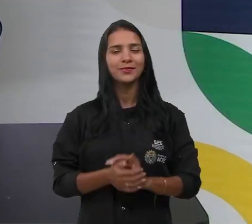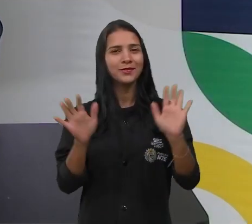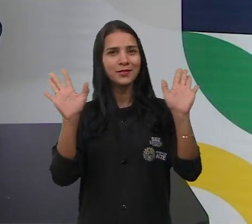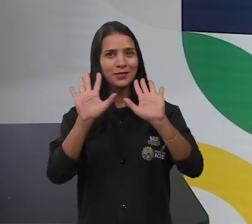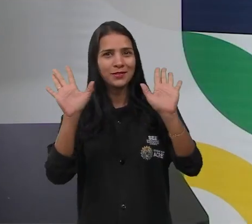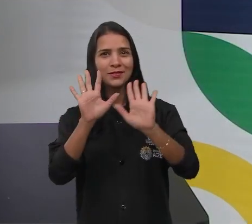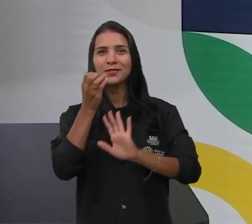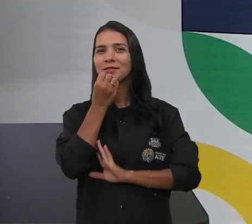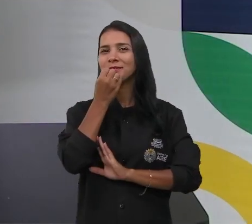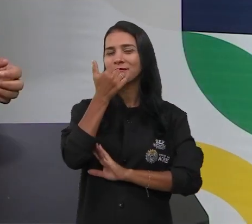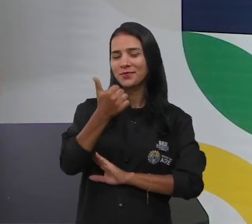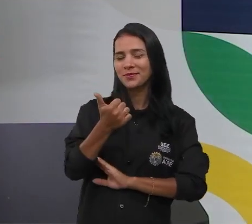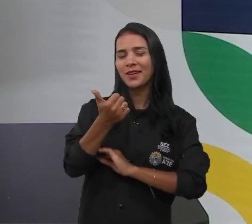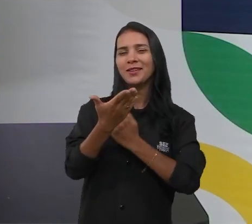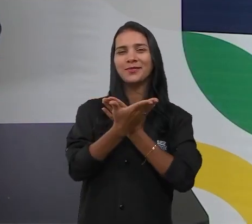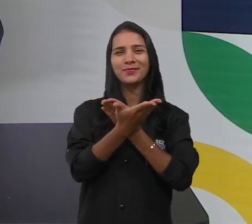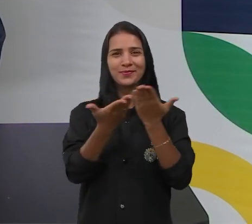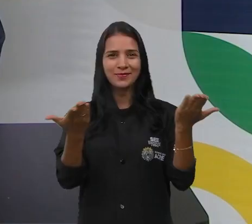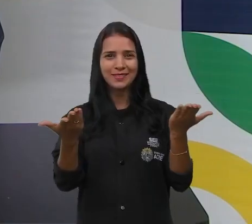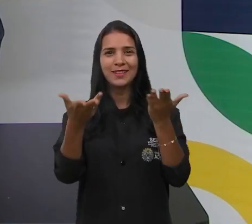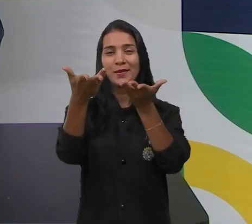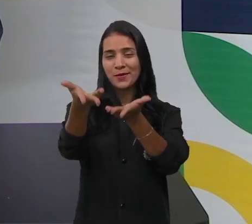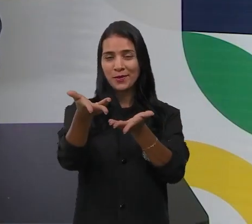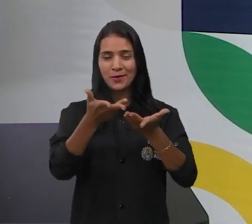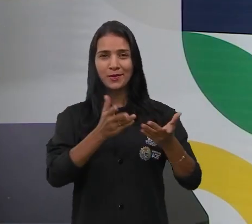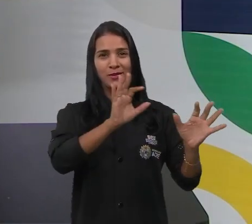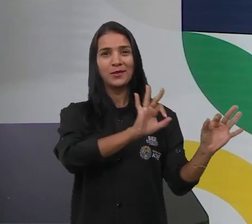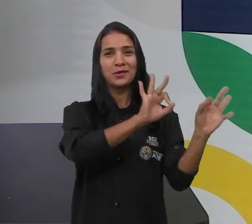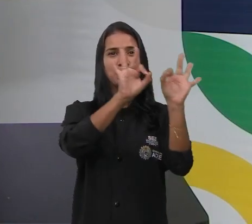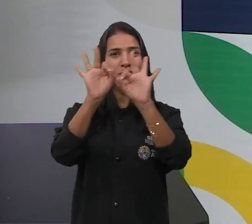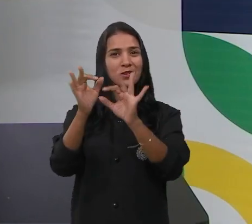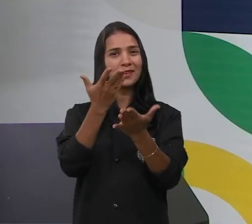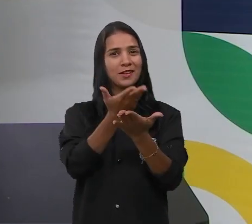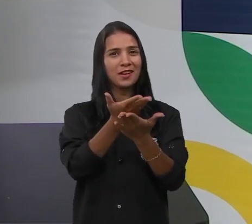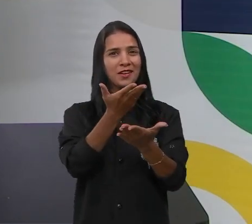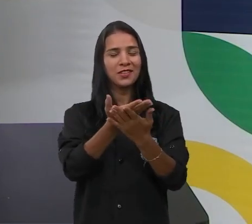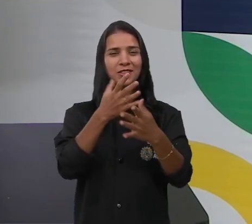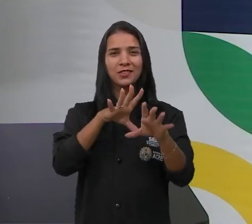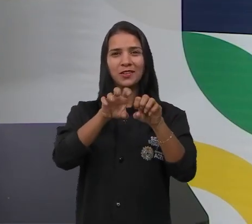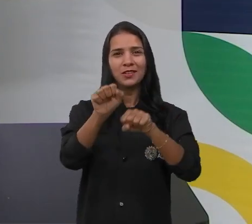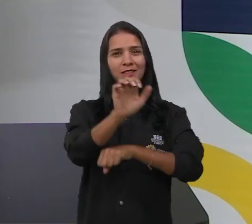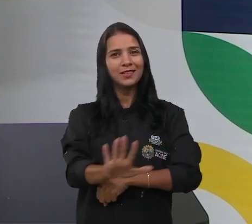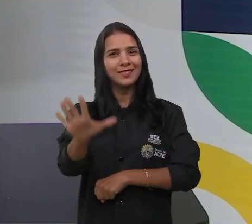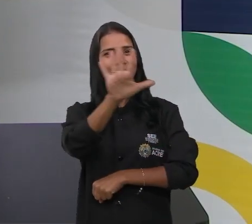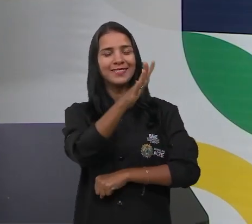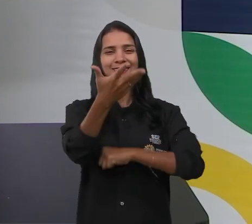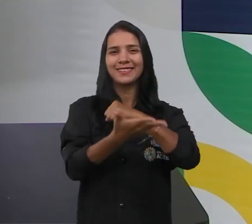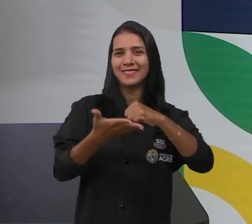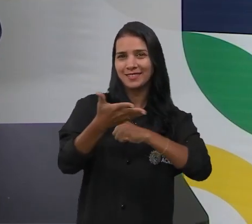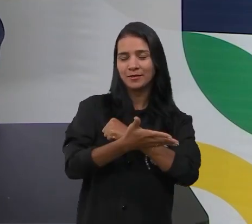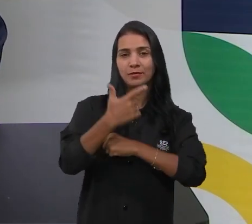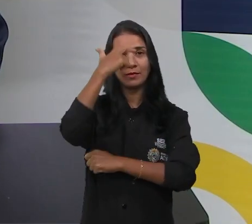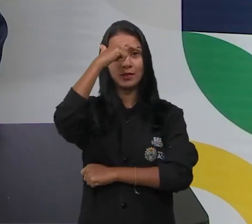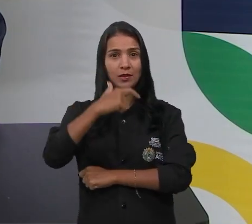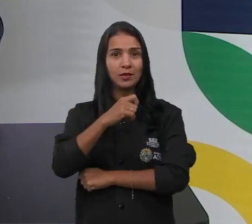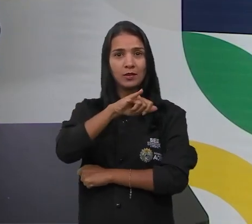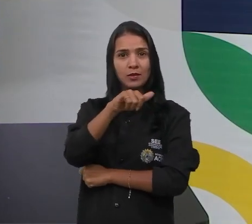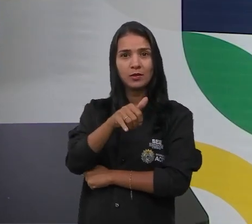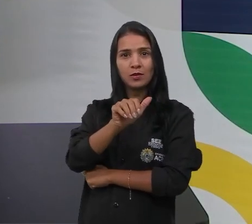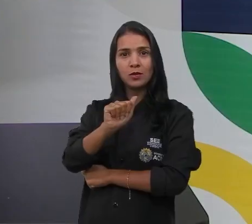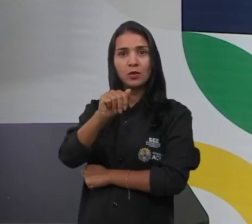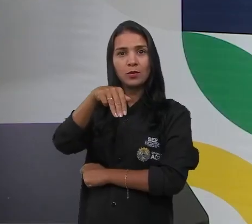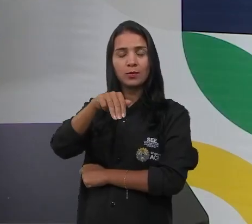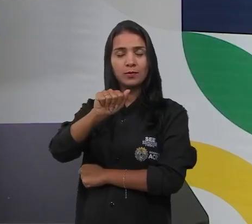Olá, tudo bem? Espero que sim. Sejam todos bem-vindos à nossa formação geral básica. Eu me chamo Jamaica Kelly,